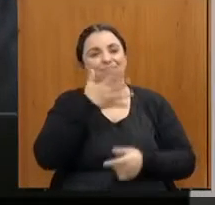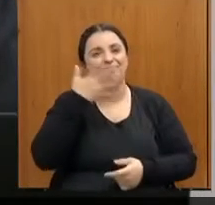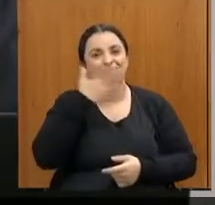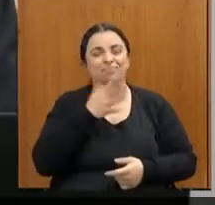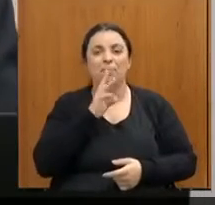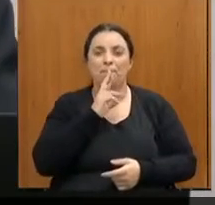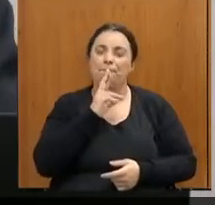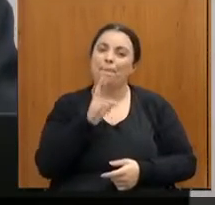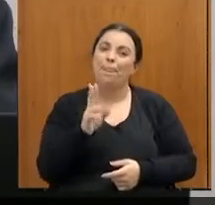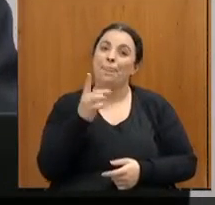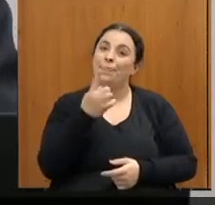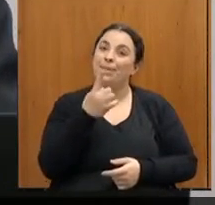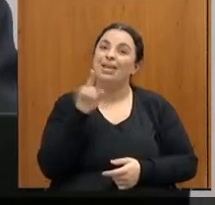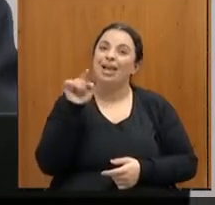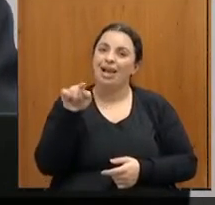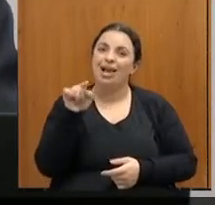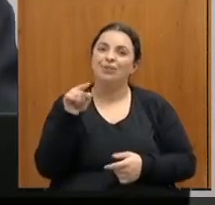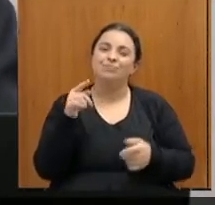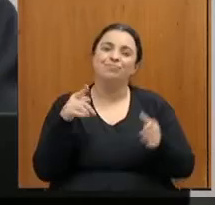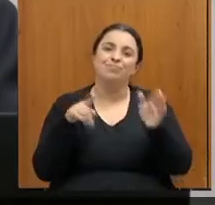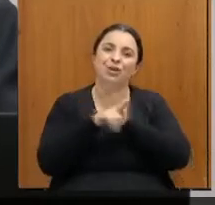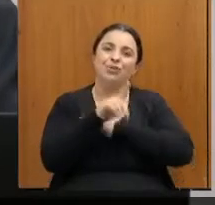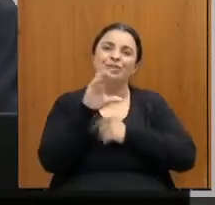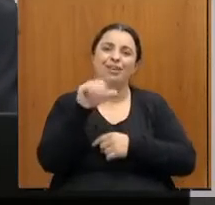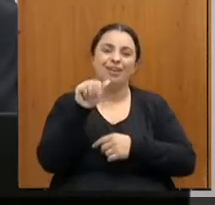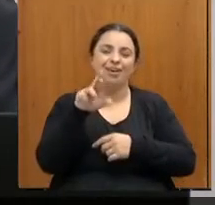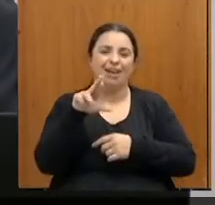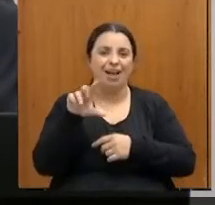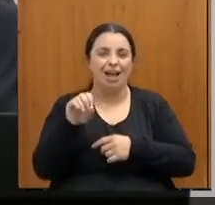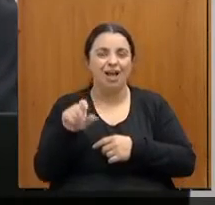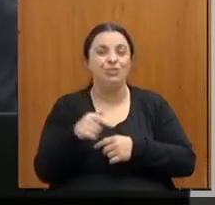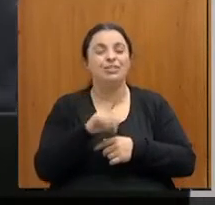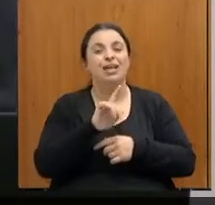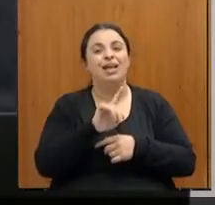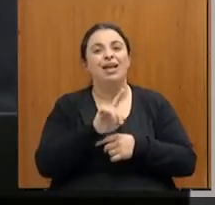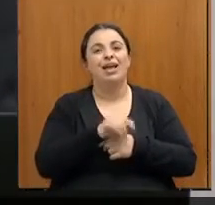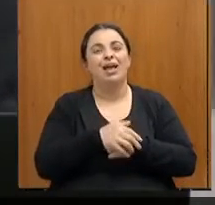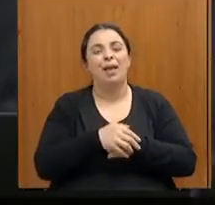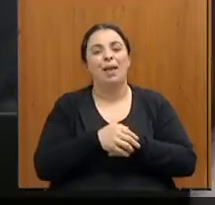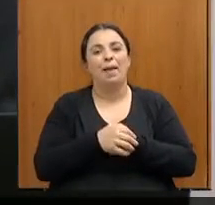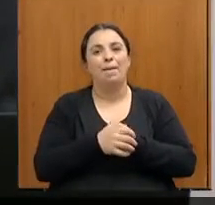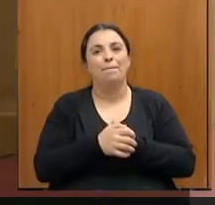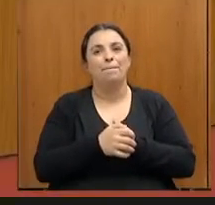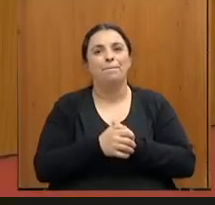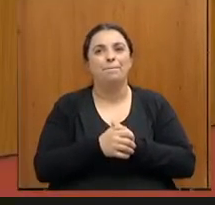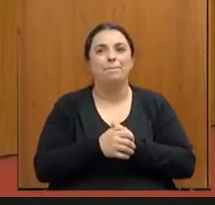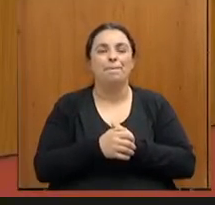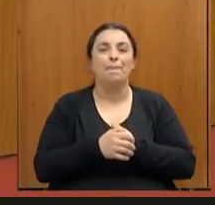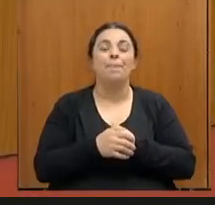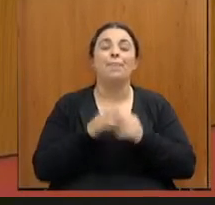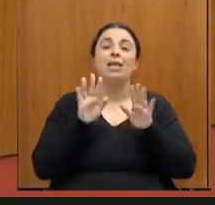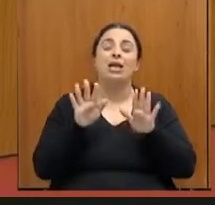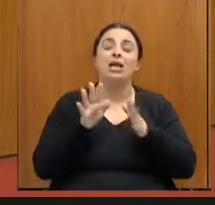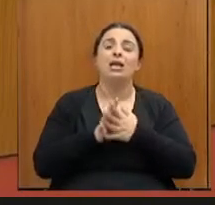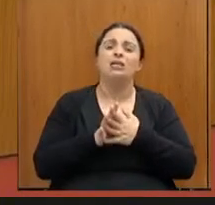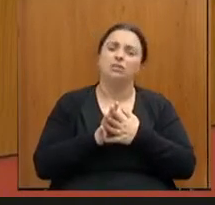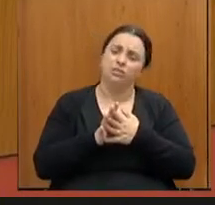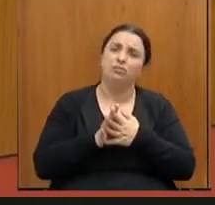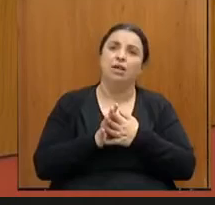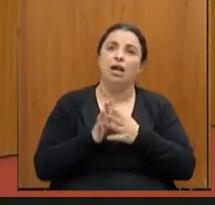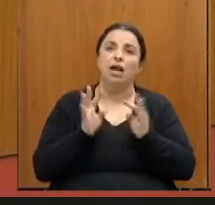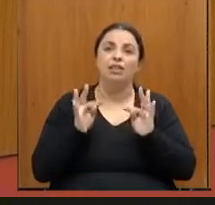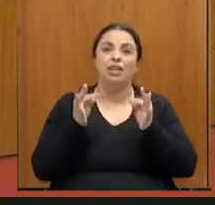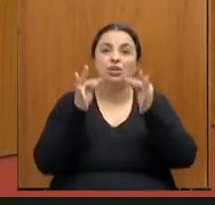responder ao último questionamento do deputado Carlos Pimenta em seguida Deputado deve só 50 a